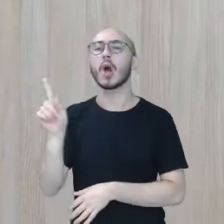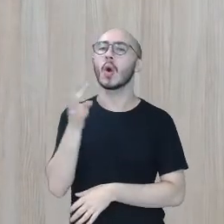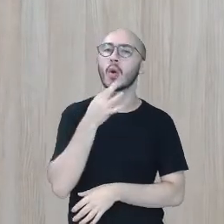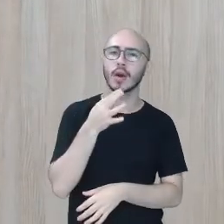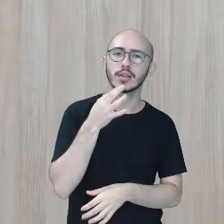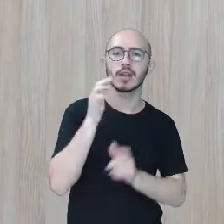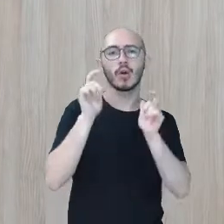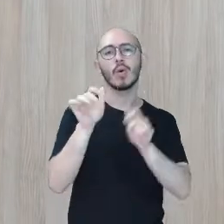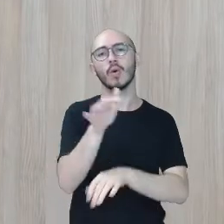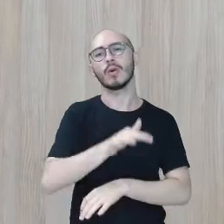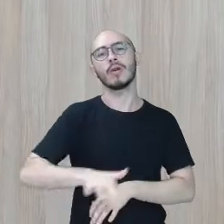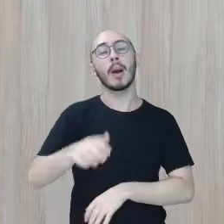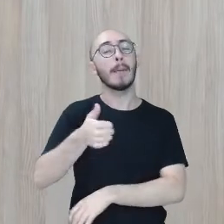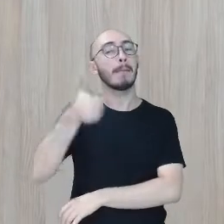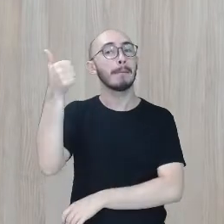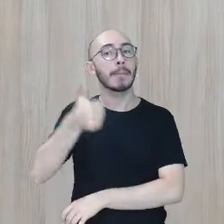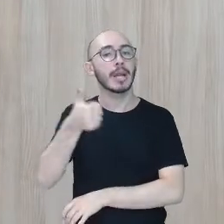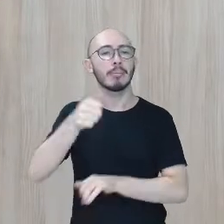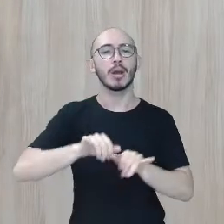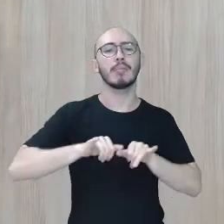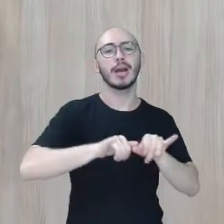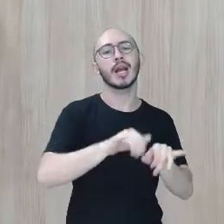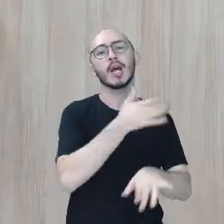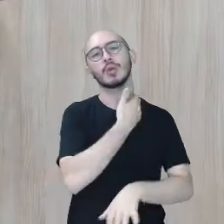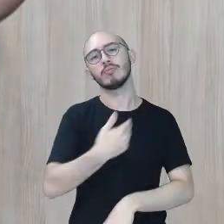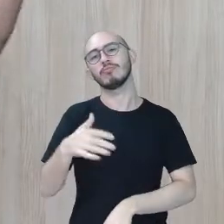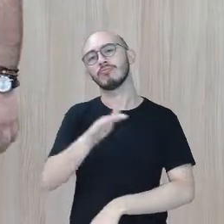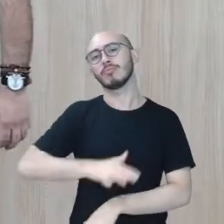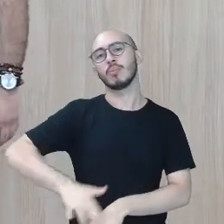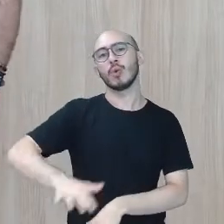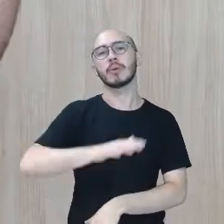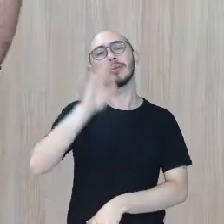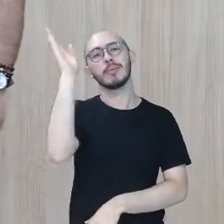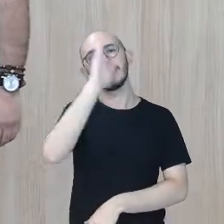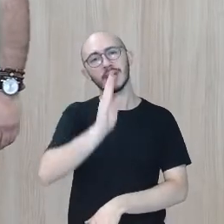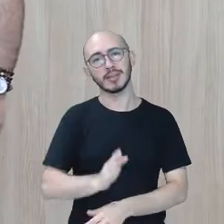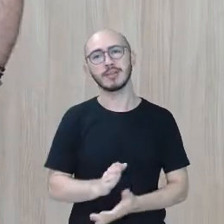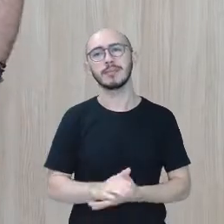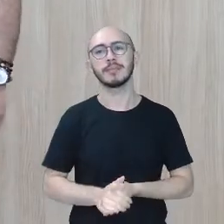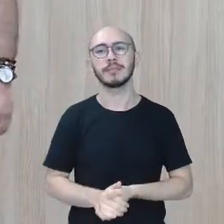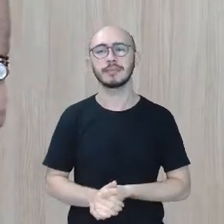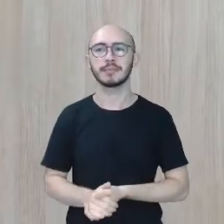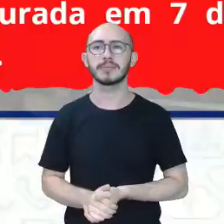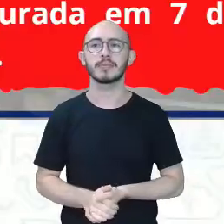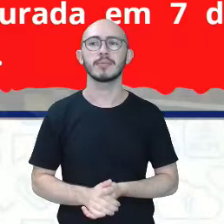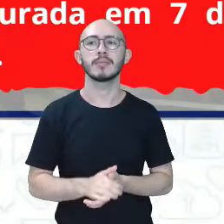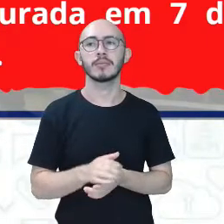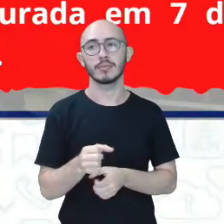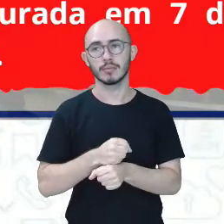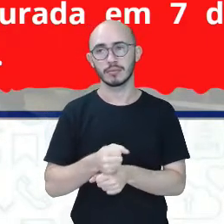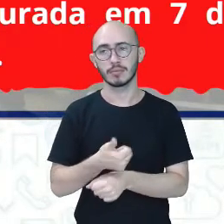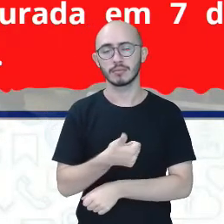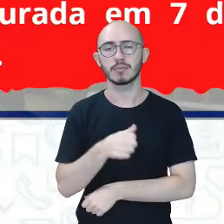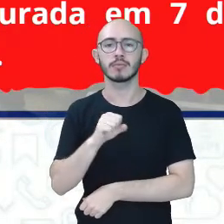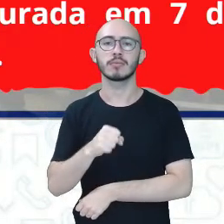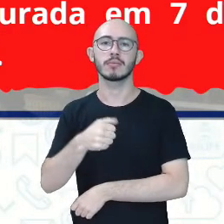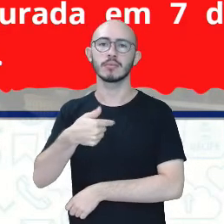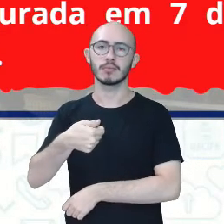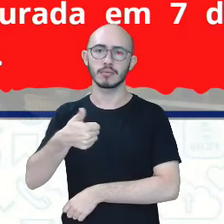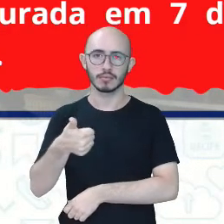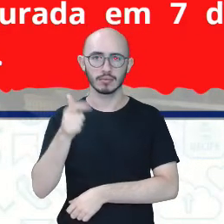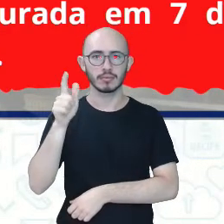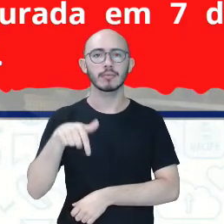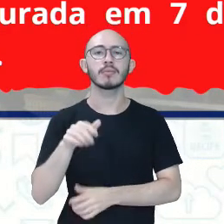né, daquele que é o primeiro mercado público, né, do Brasil, ok? Então, em 1871, a Câmara de Vereadores